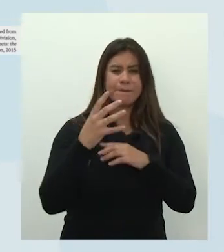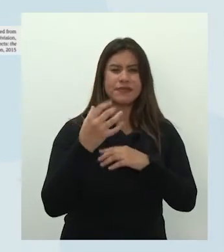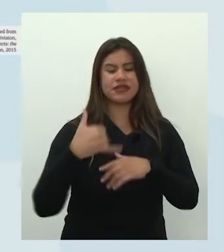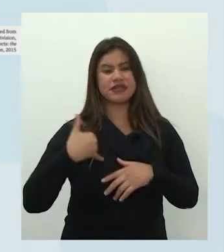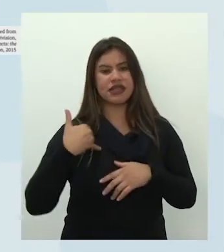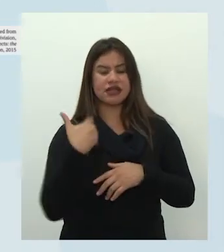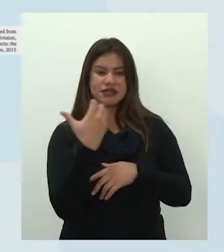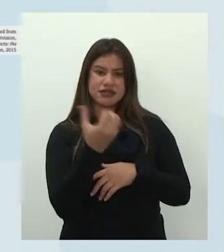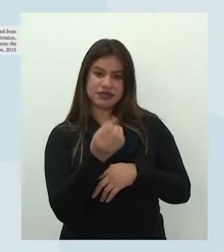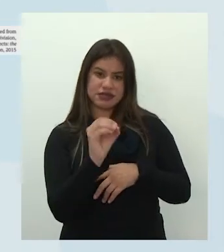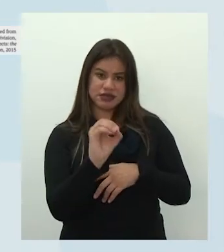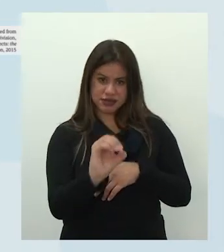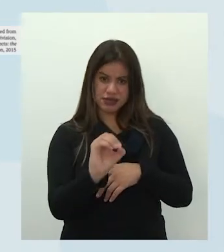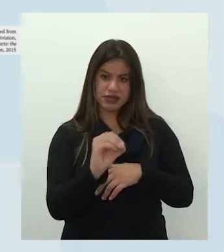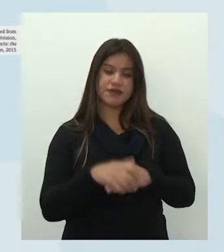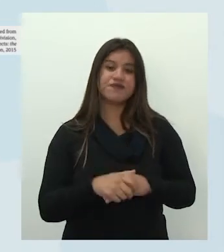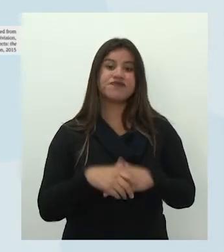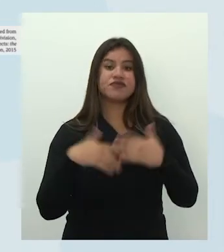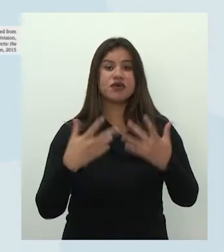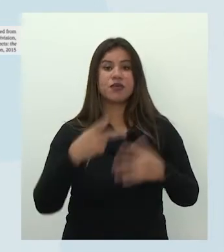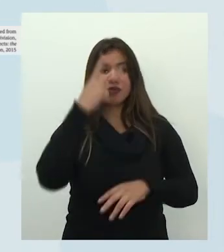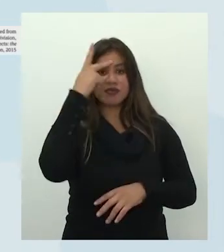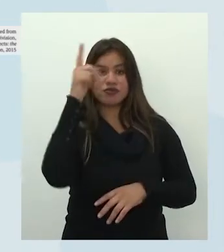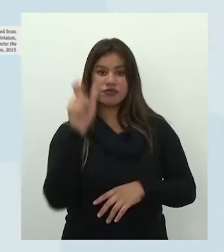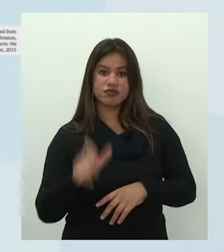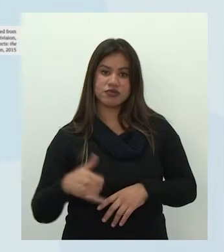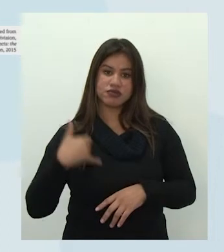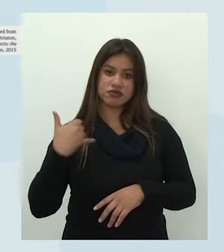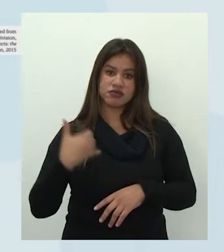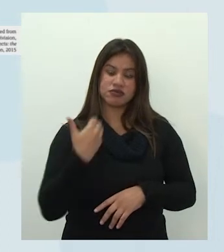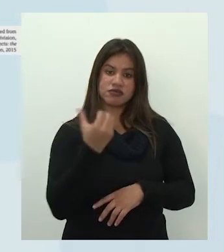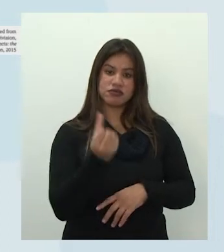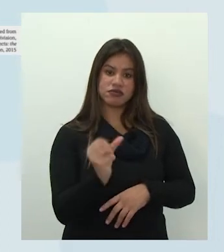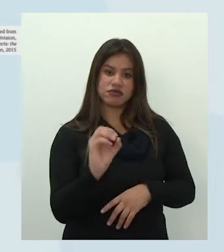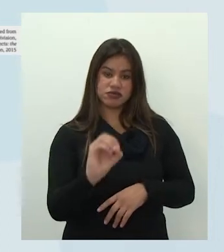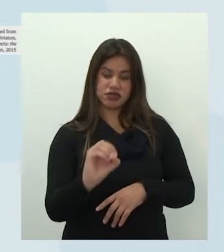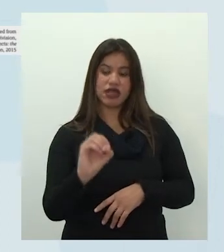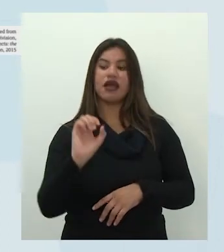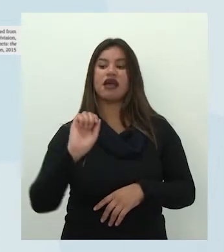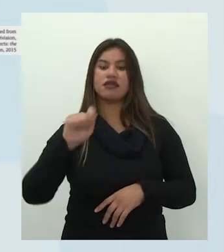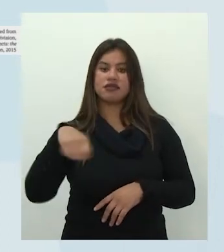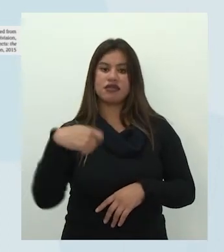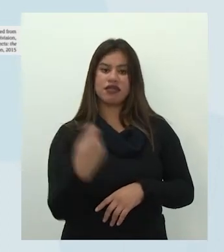quem tem 60 anos ou mais é considerado idoso.